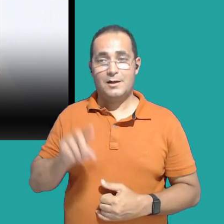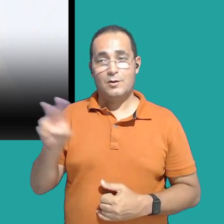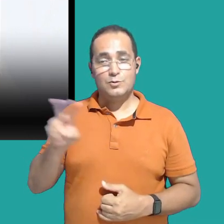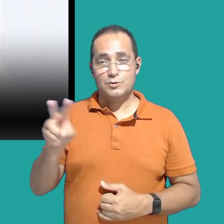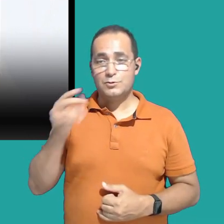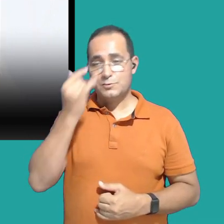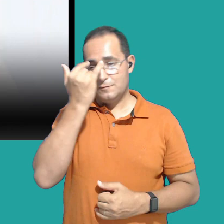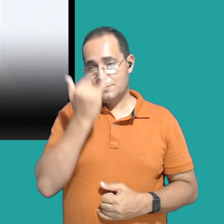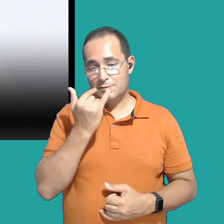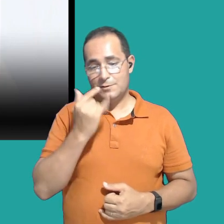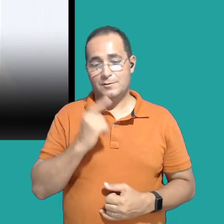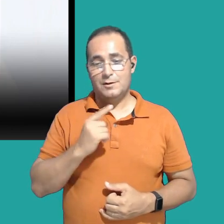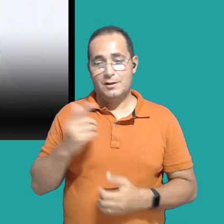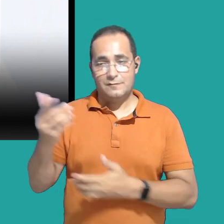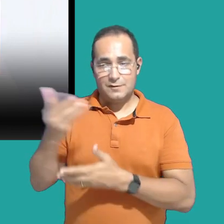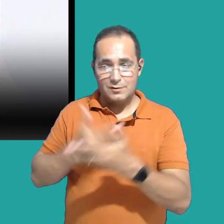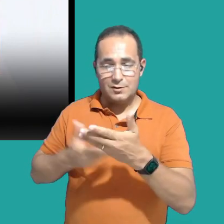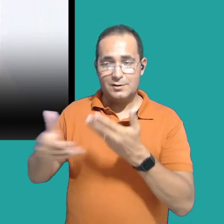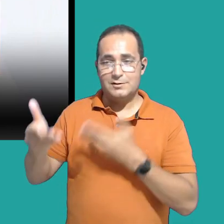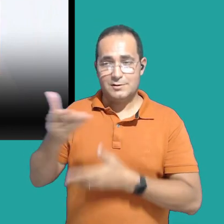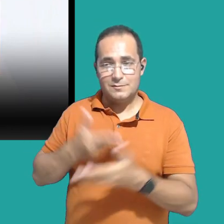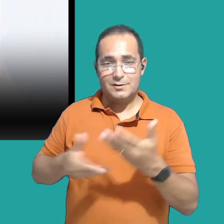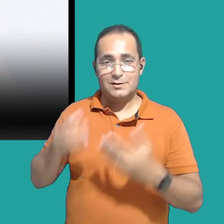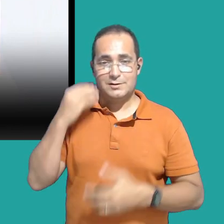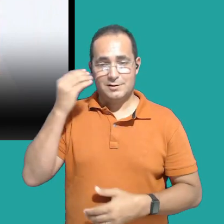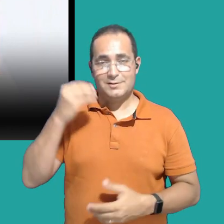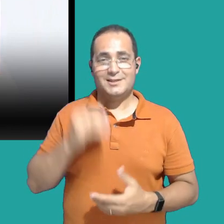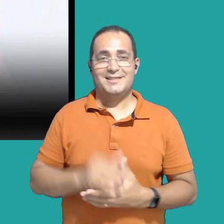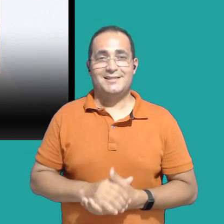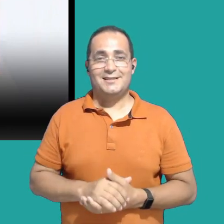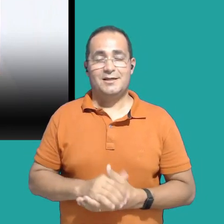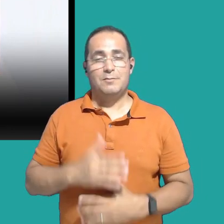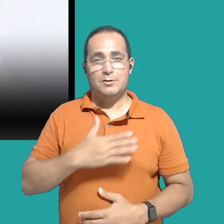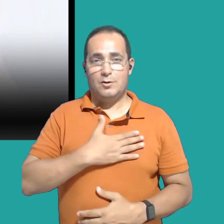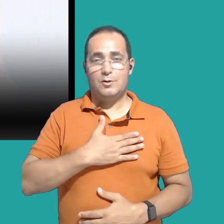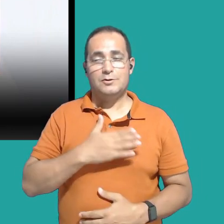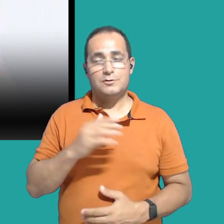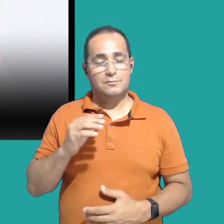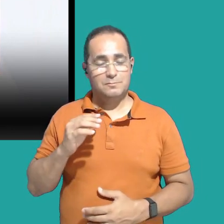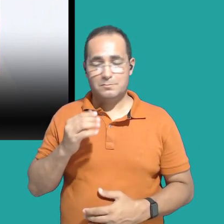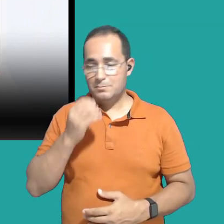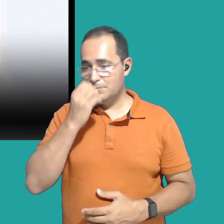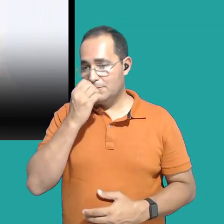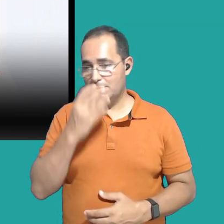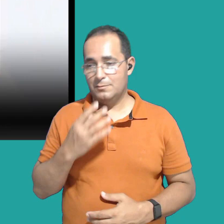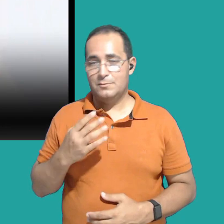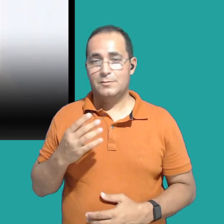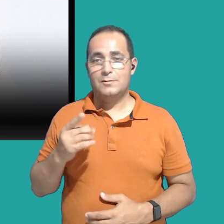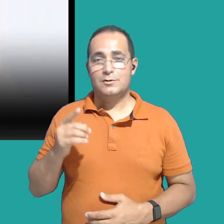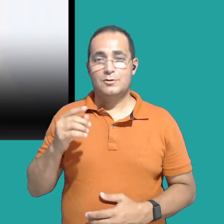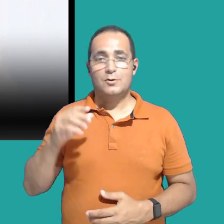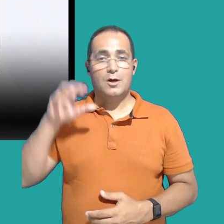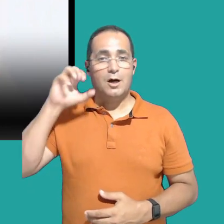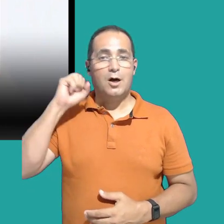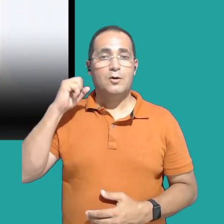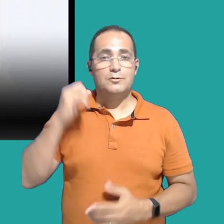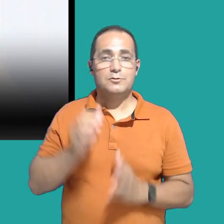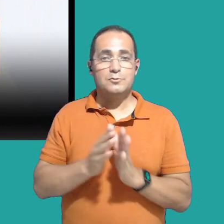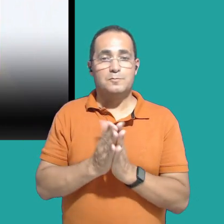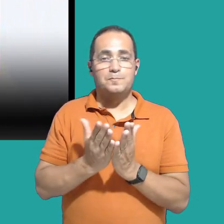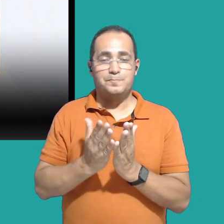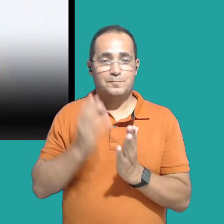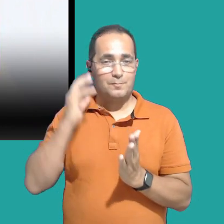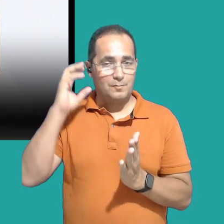e brinca bastante. É uma pessoa que também é com deficiência visual, e a gente vai trocando nessas experiências. É verdade. Mas eu gosto bastante, sabe,